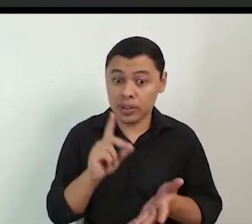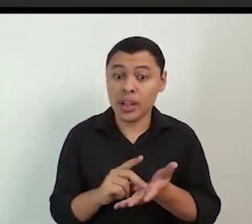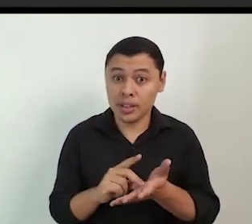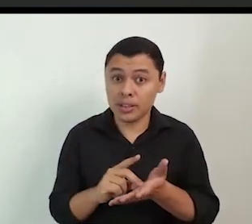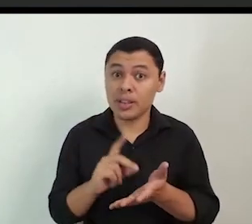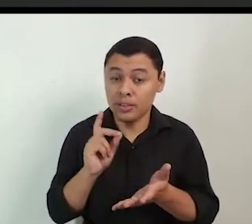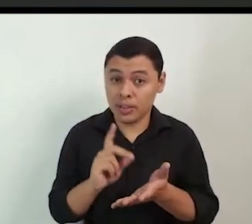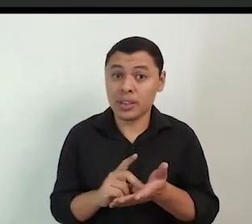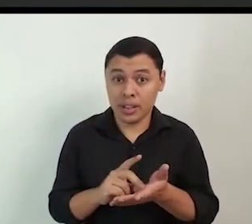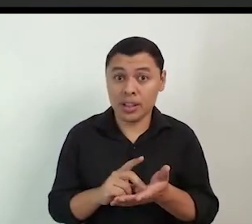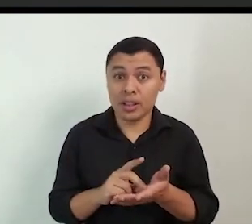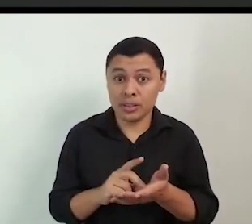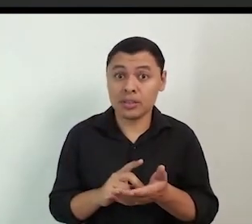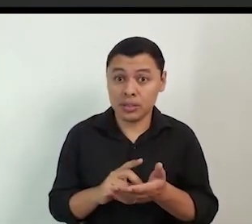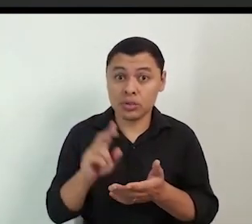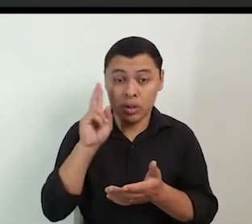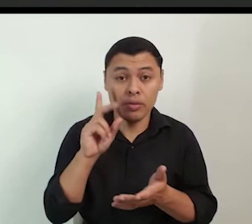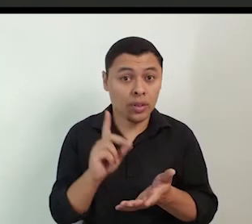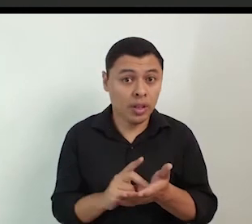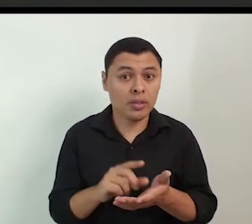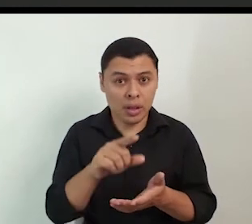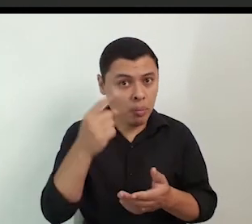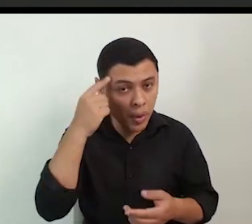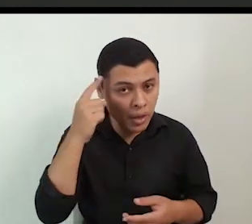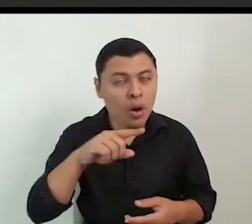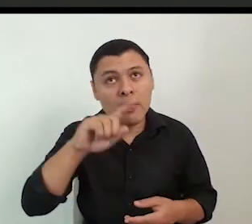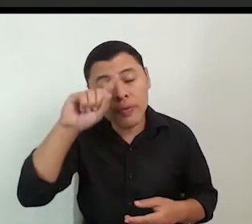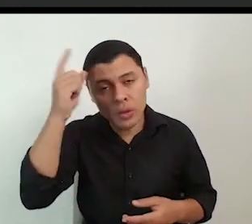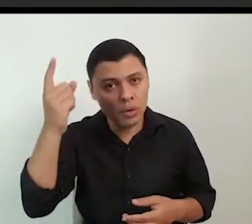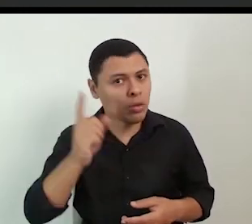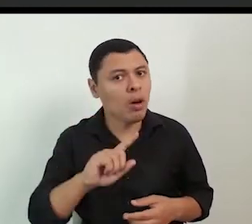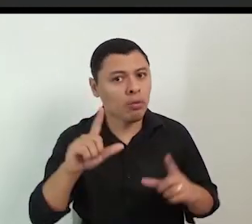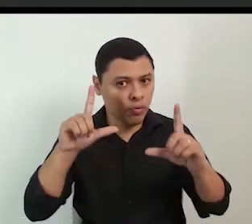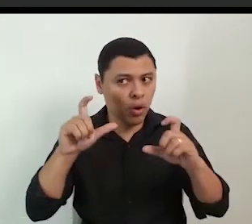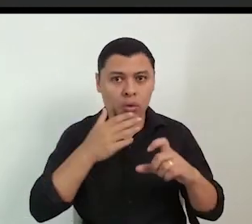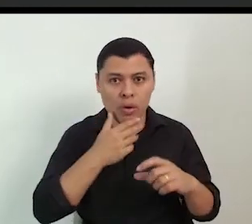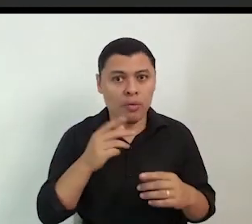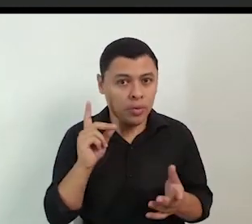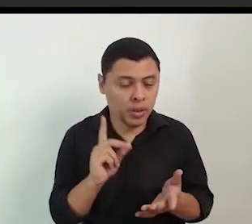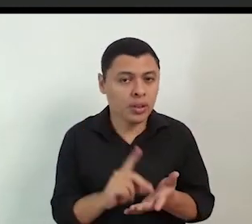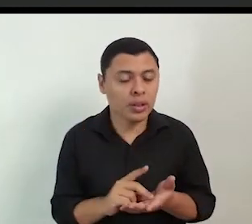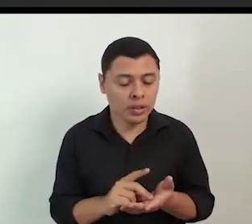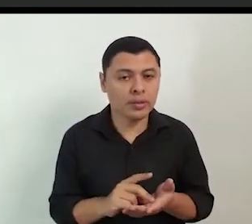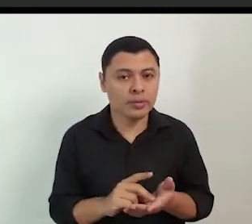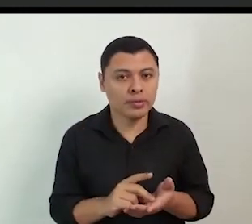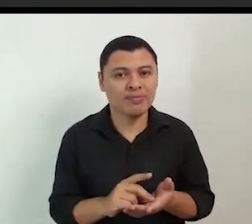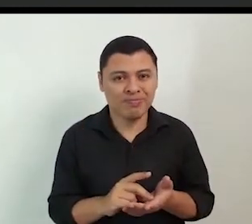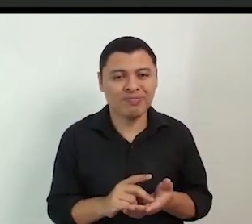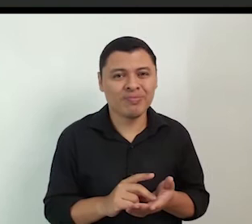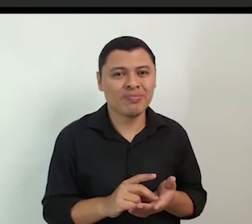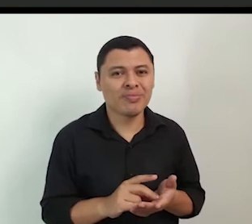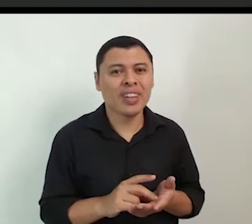aqui, né? Acho que vale isso. Então, ele existe de verdade e esse desabafo foi